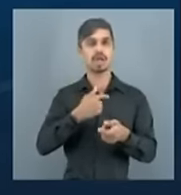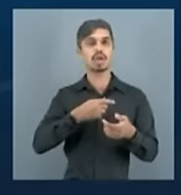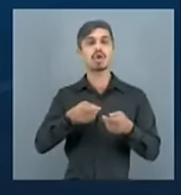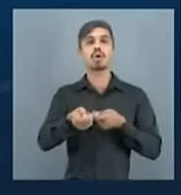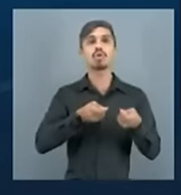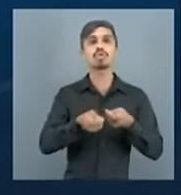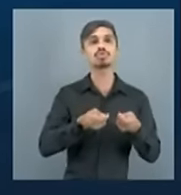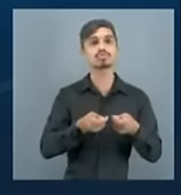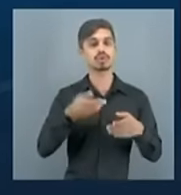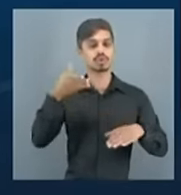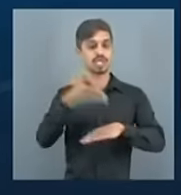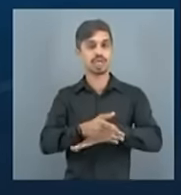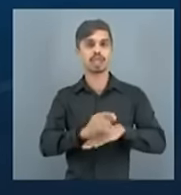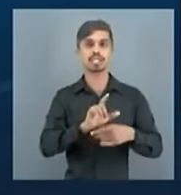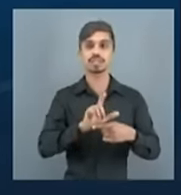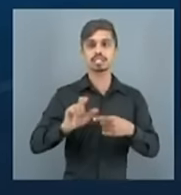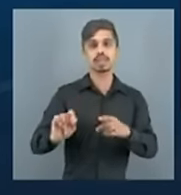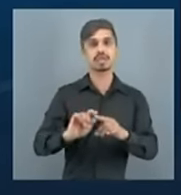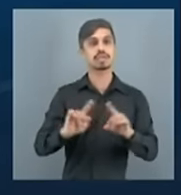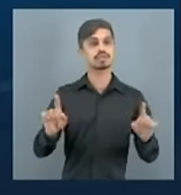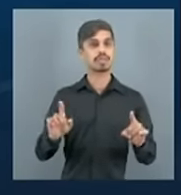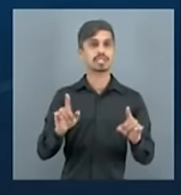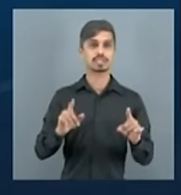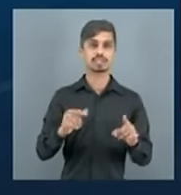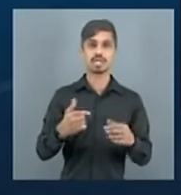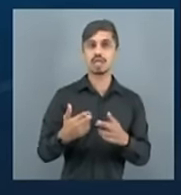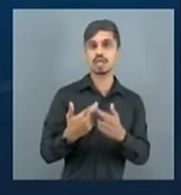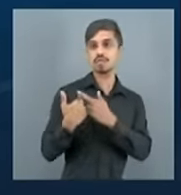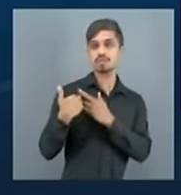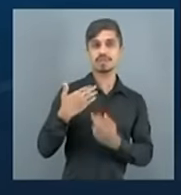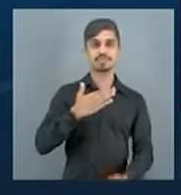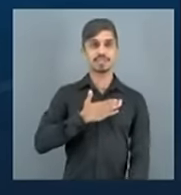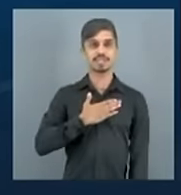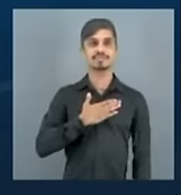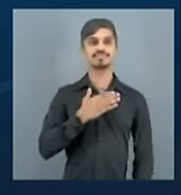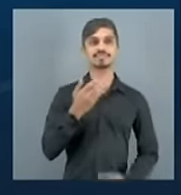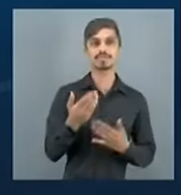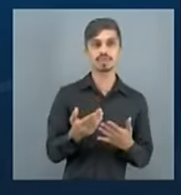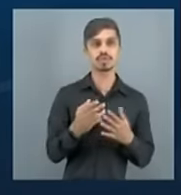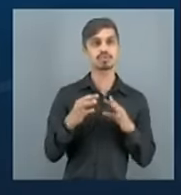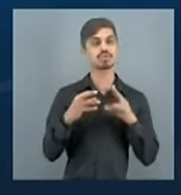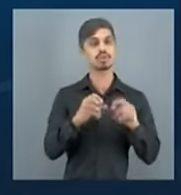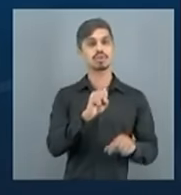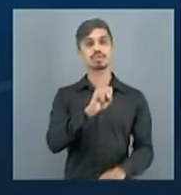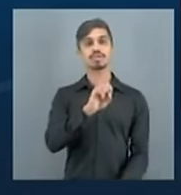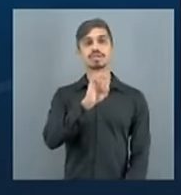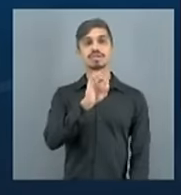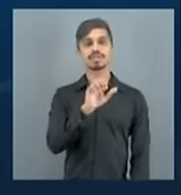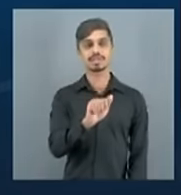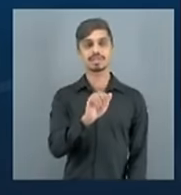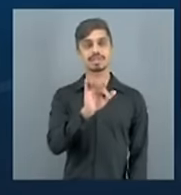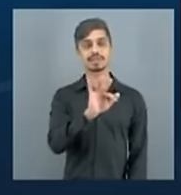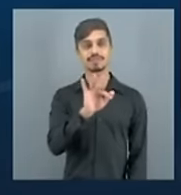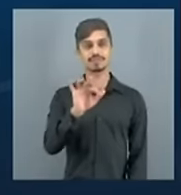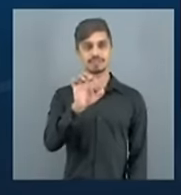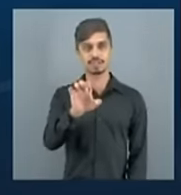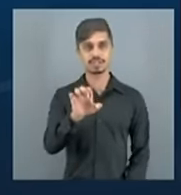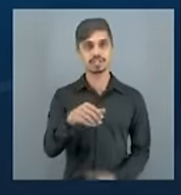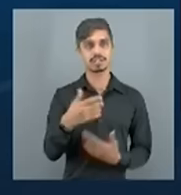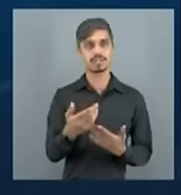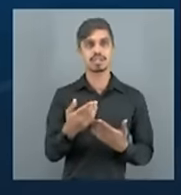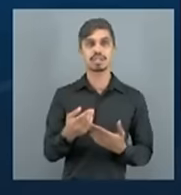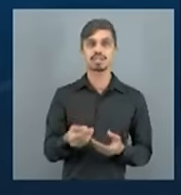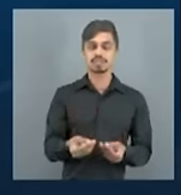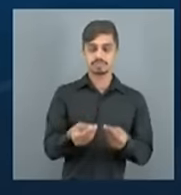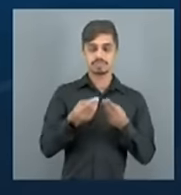várias formas hoje de burlar, mas nenhum crime é perfeito, você sabe disso. Todos têm uma rebarba, nem que seja pequena. E essa rebarbinha faz